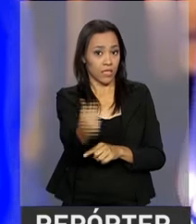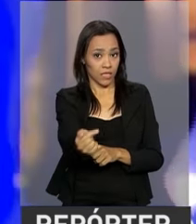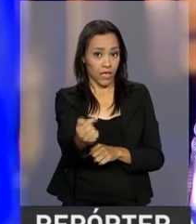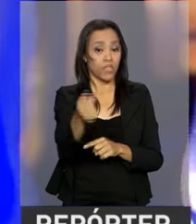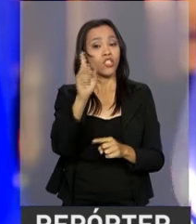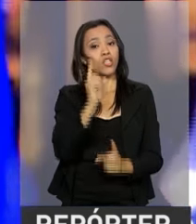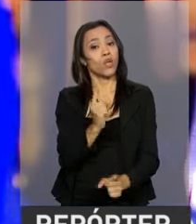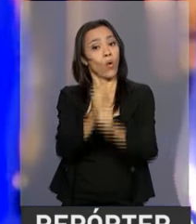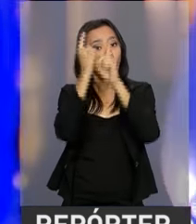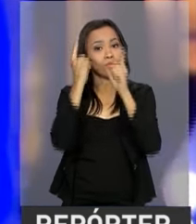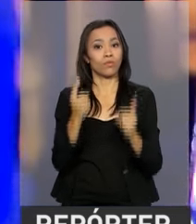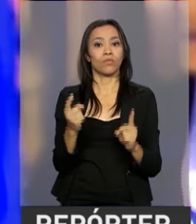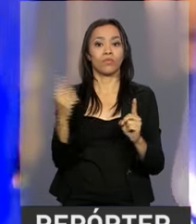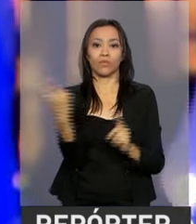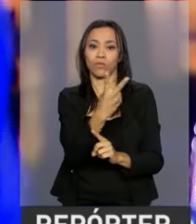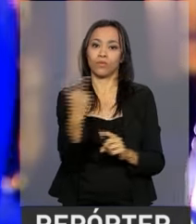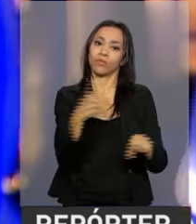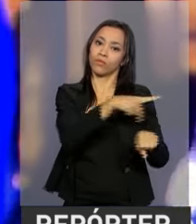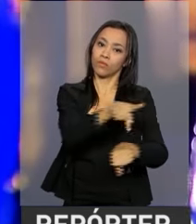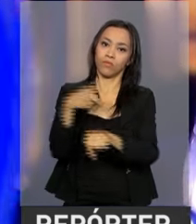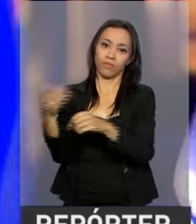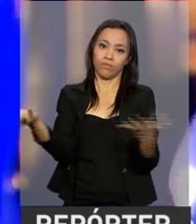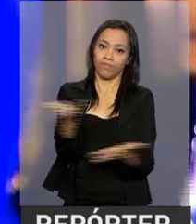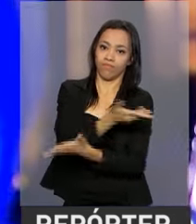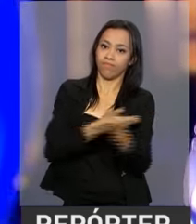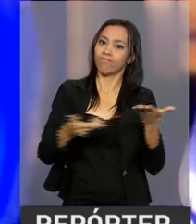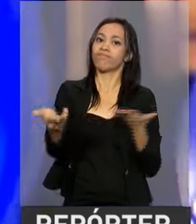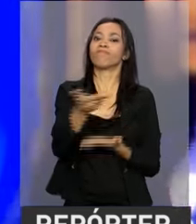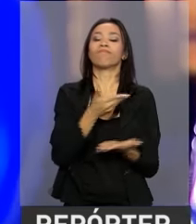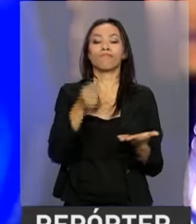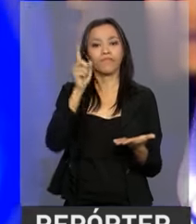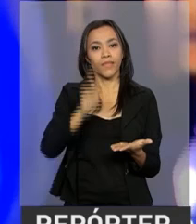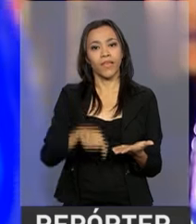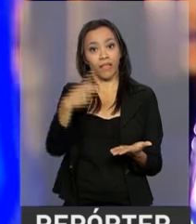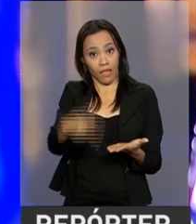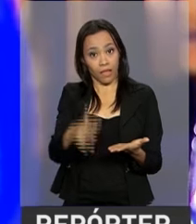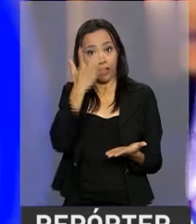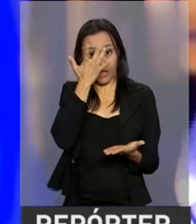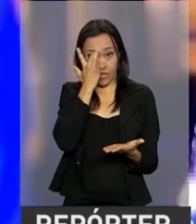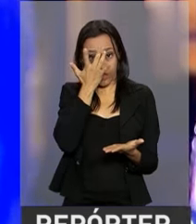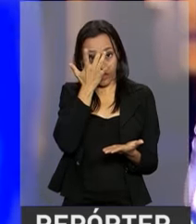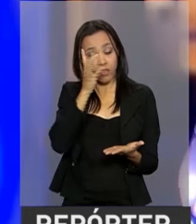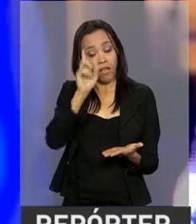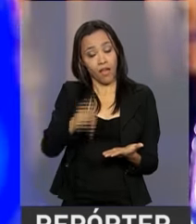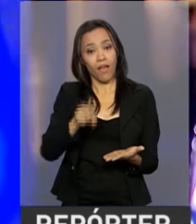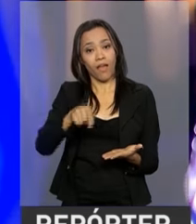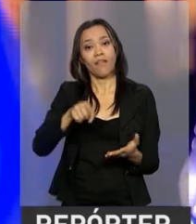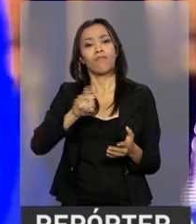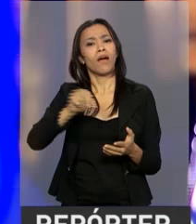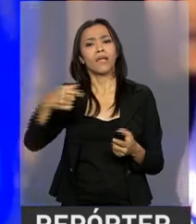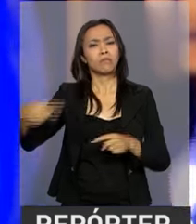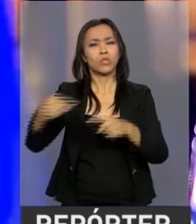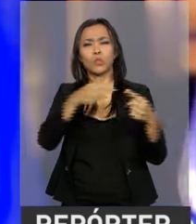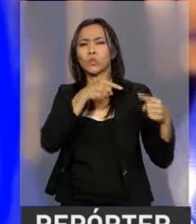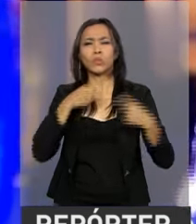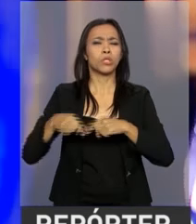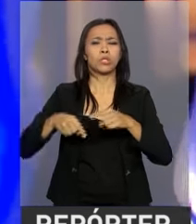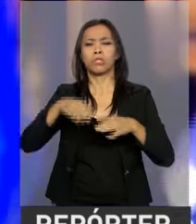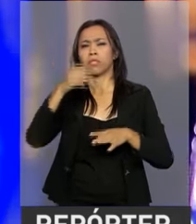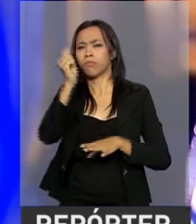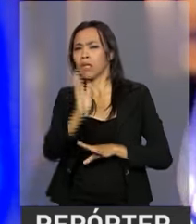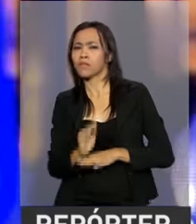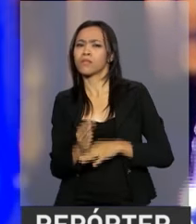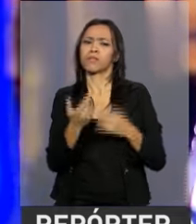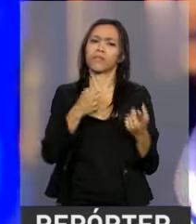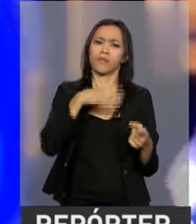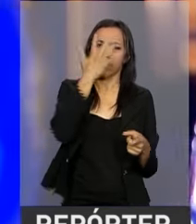de encontros bilaterais com o primeiro-ministro Narendra Modi, primeiro-ministro aqui da Índia. E justamente aí ele vai debater a relação Brasil-Índia, sendo que